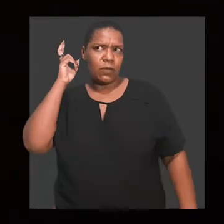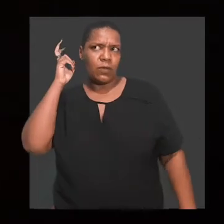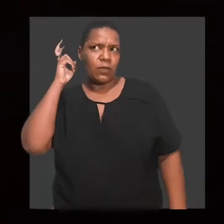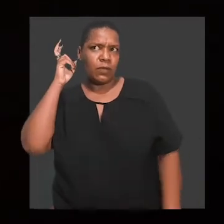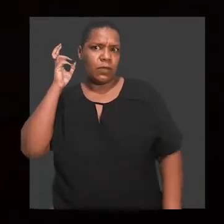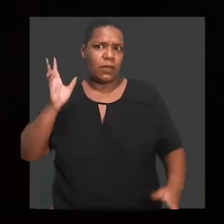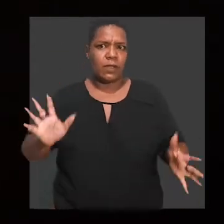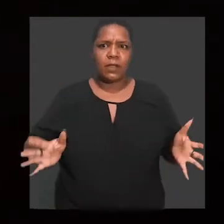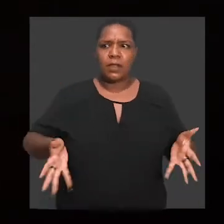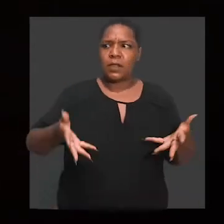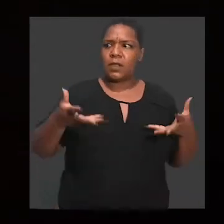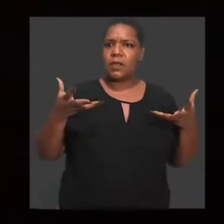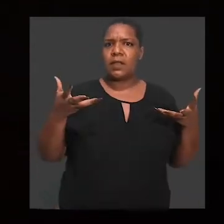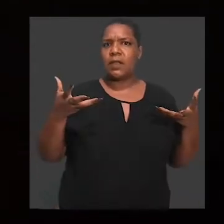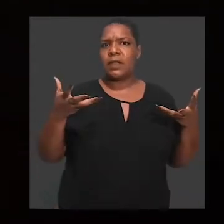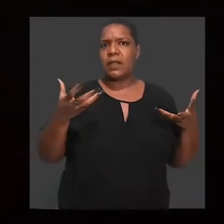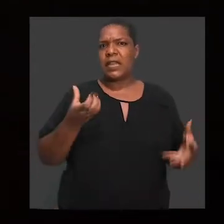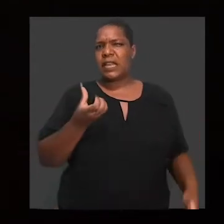Ruído. Leve.